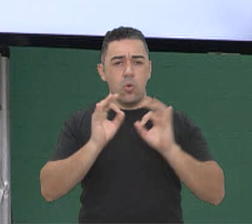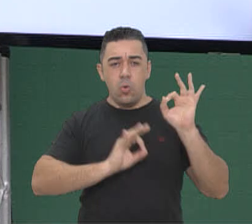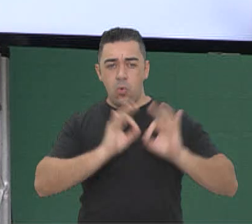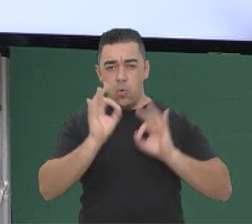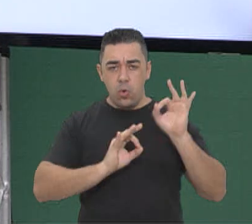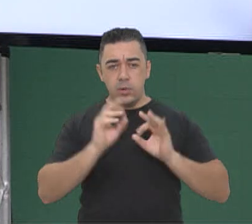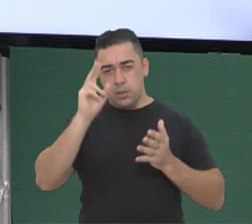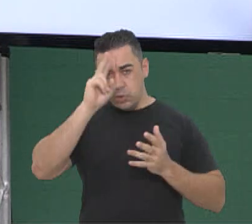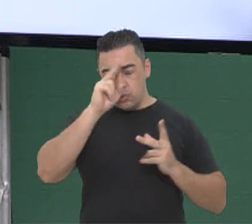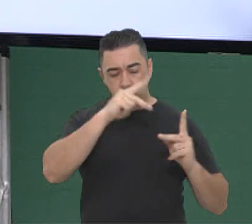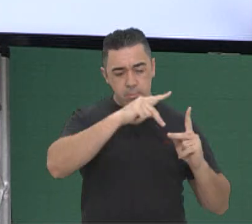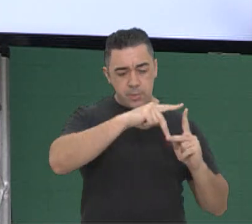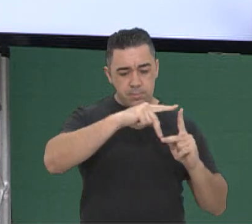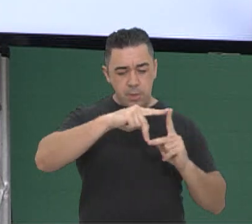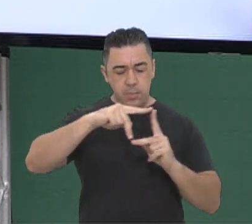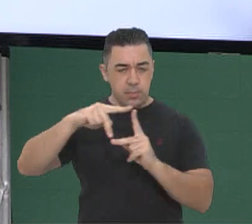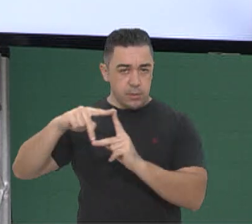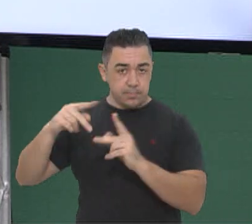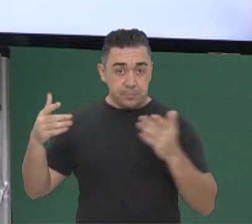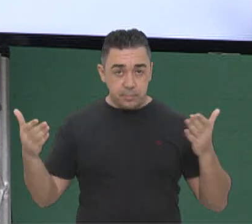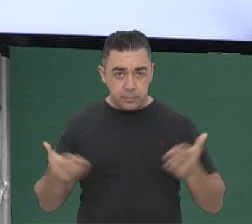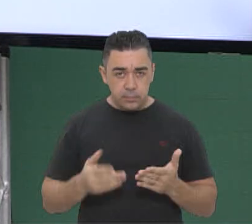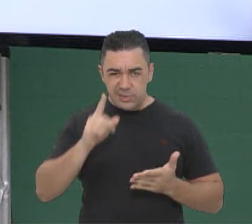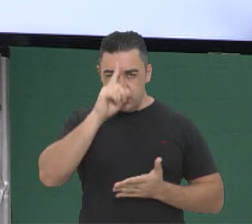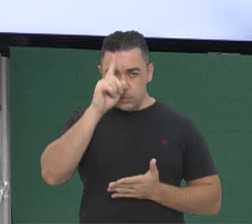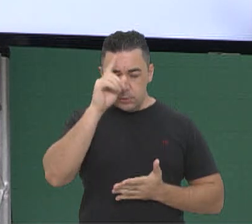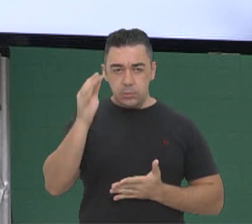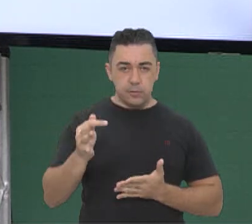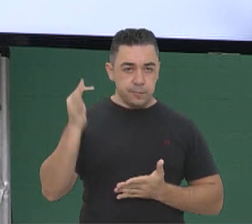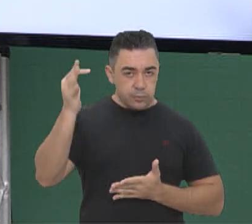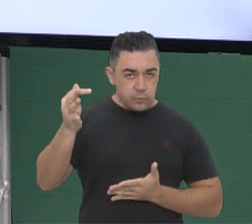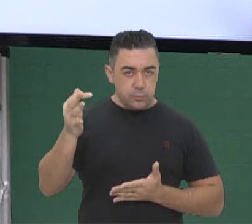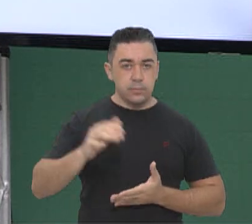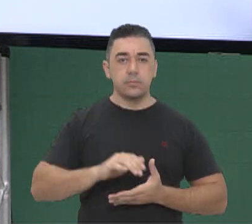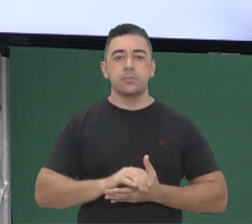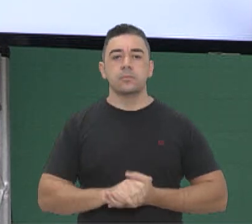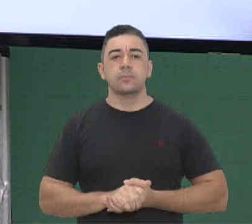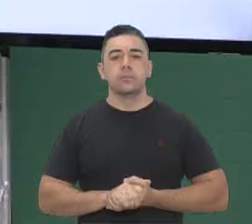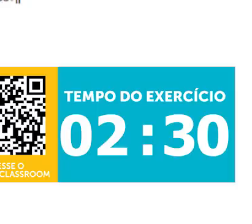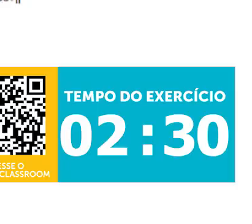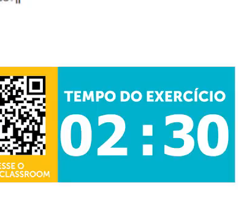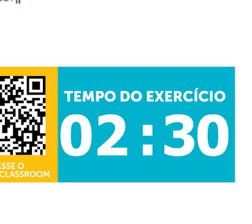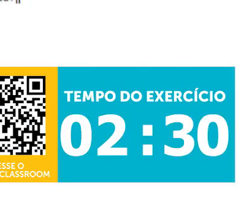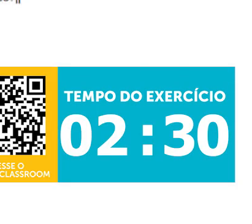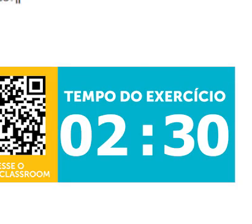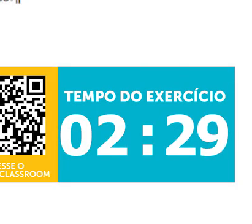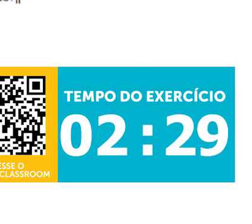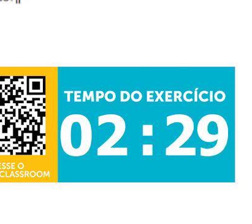essa historieta agora com a ideia de futuro?